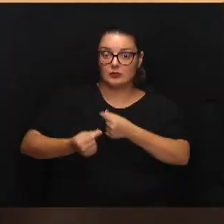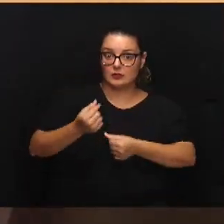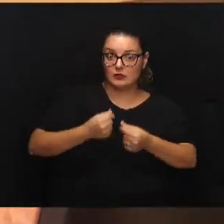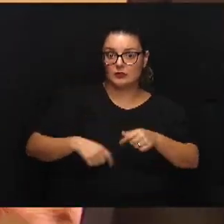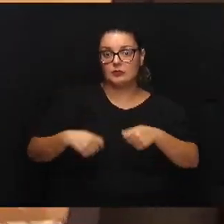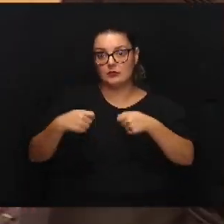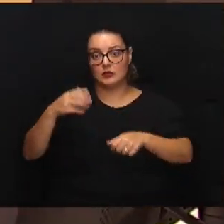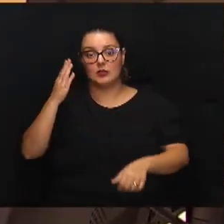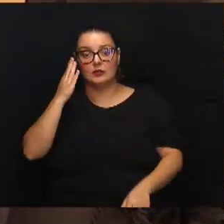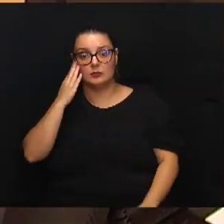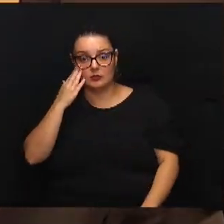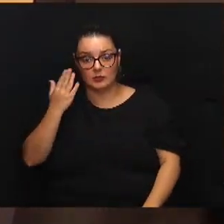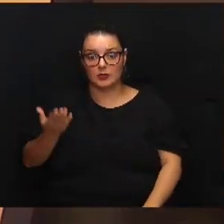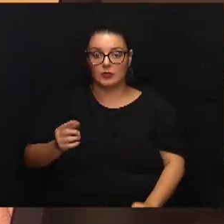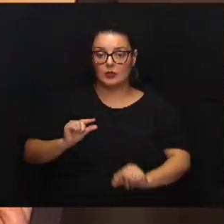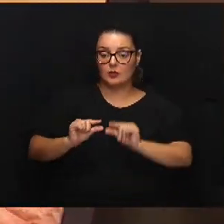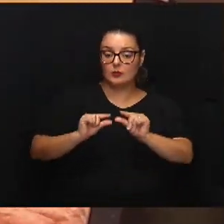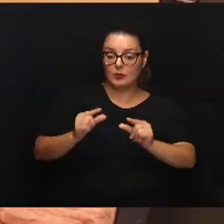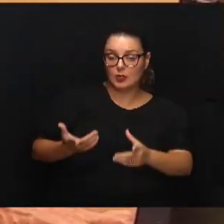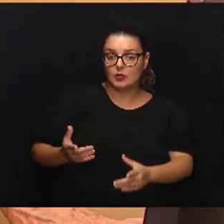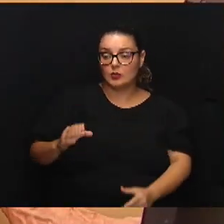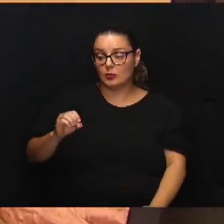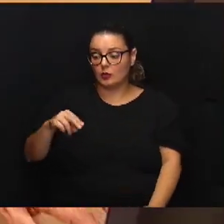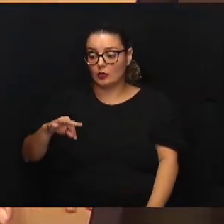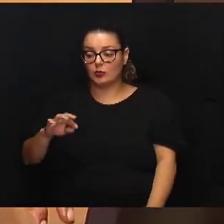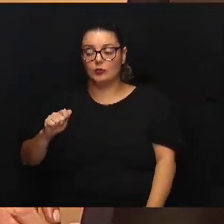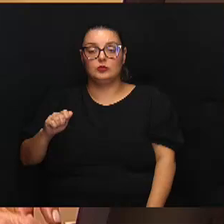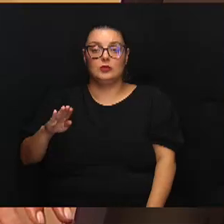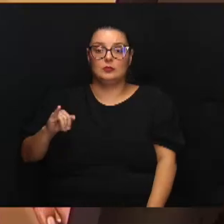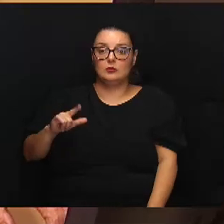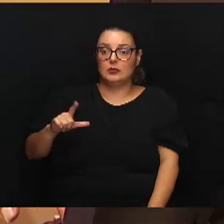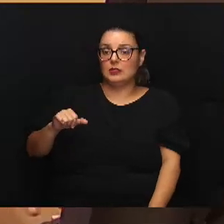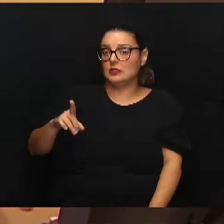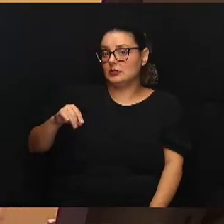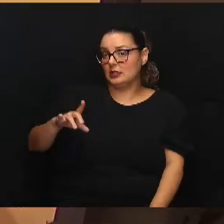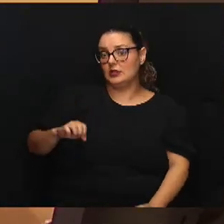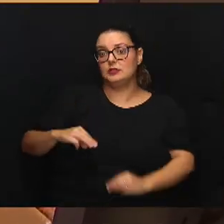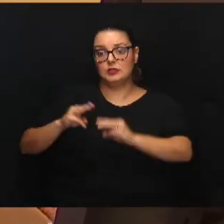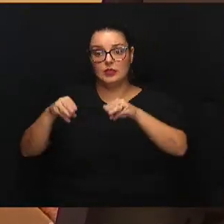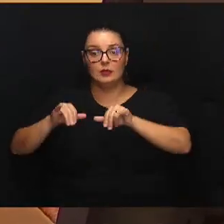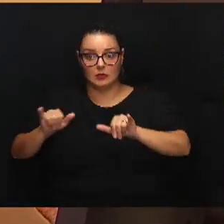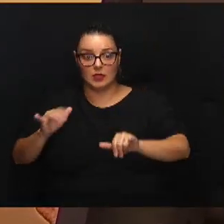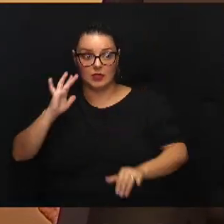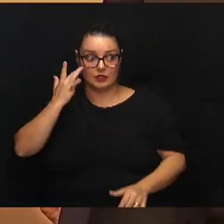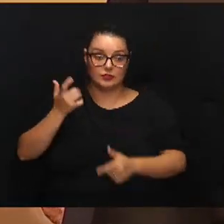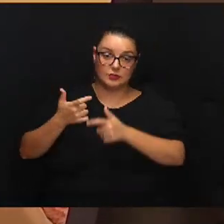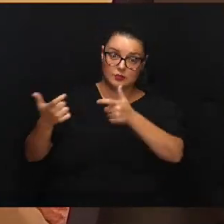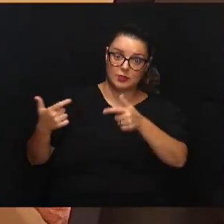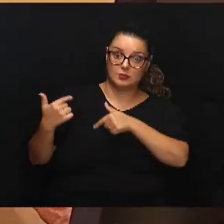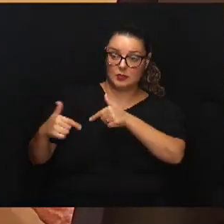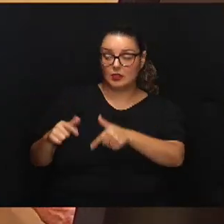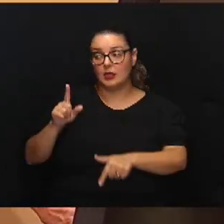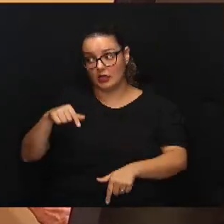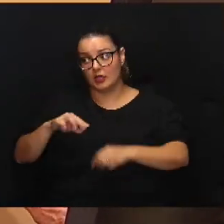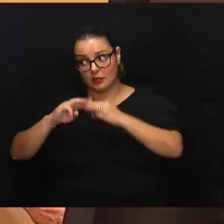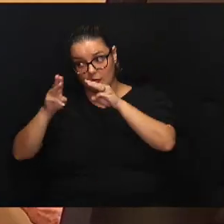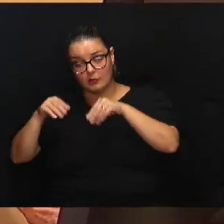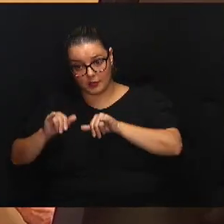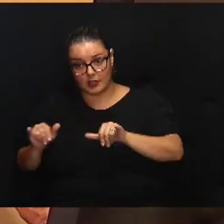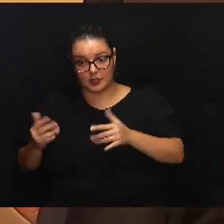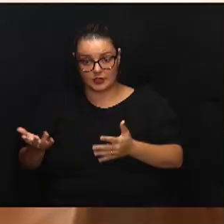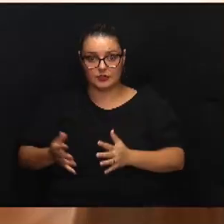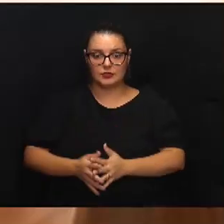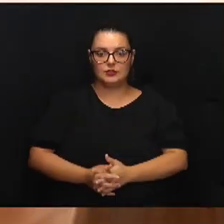preciso entender um pouquinho de contabilidade, eu preciso entender de marketing. Aliás, eu acho que a parte maior do trabalho que eu preciso fazer de marketing.